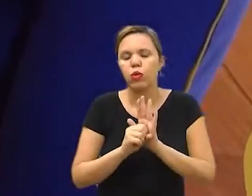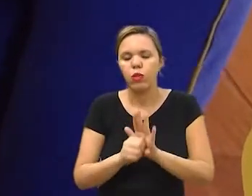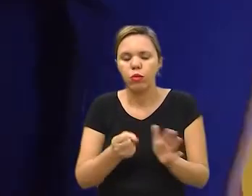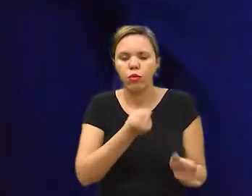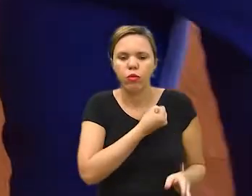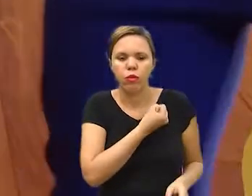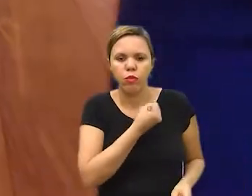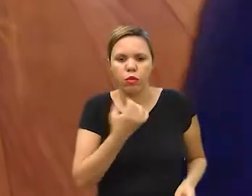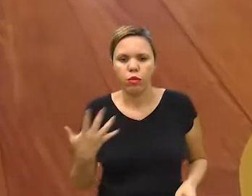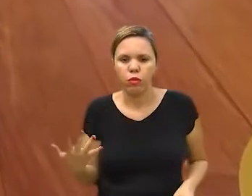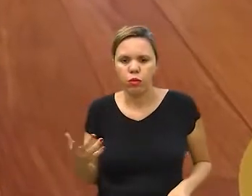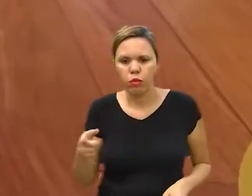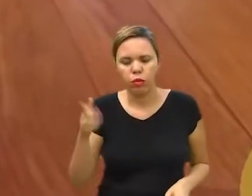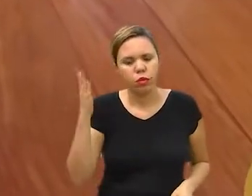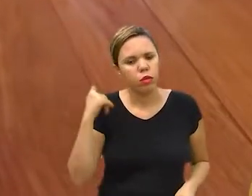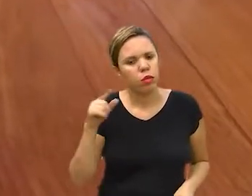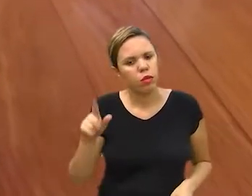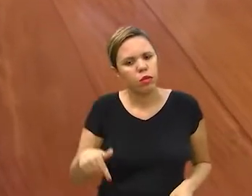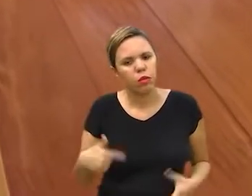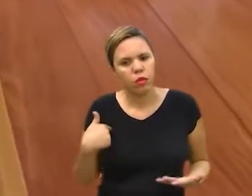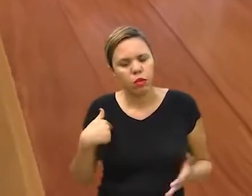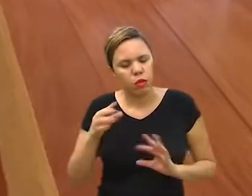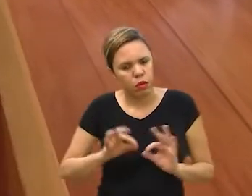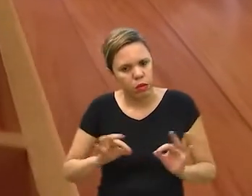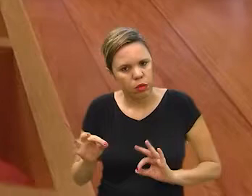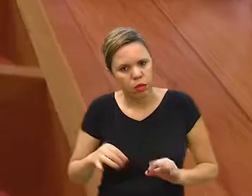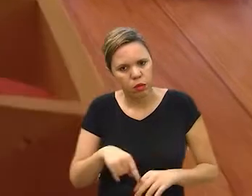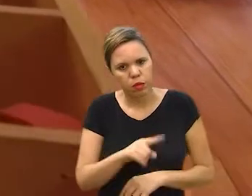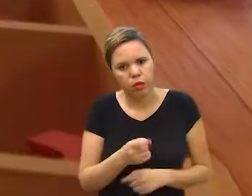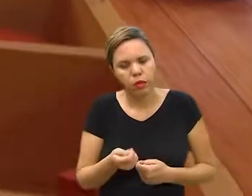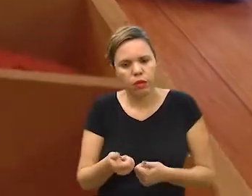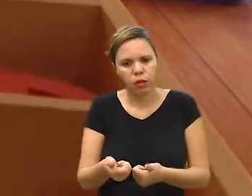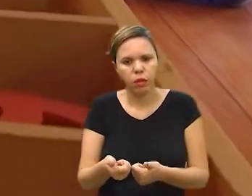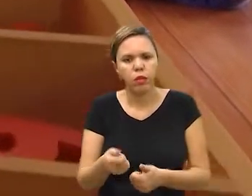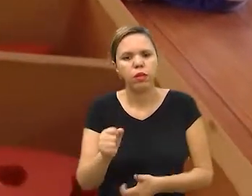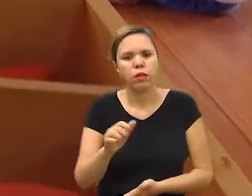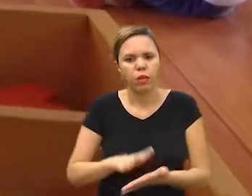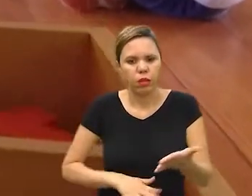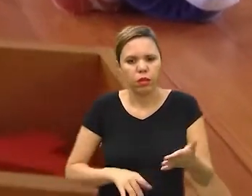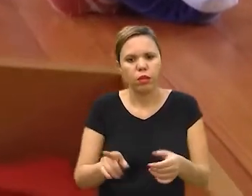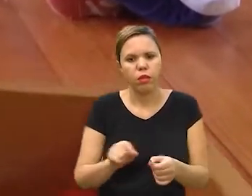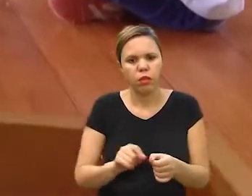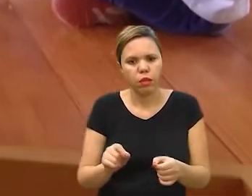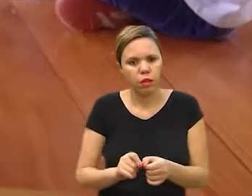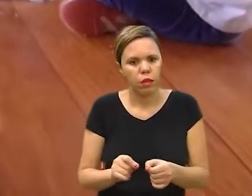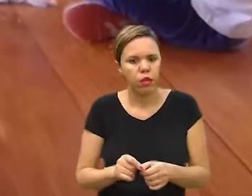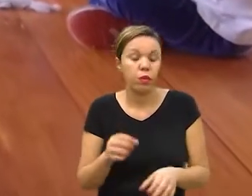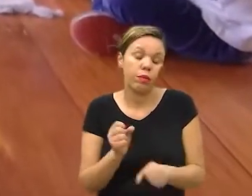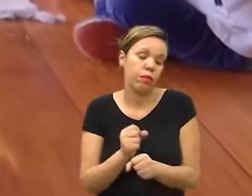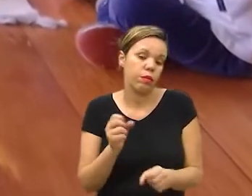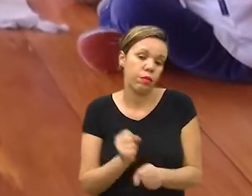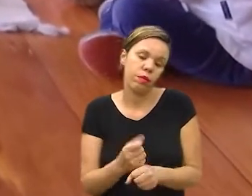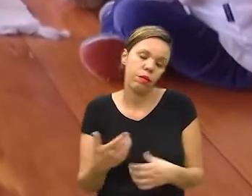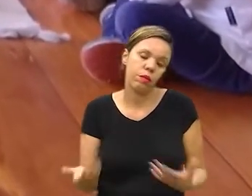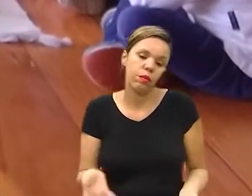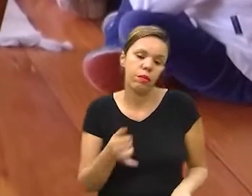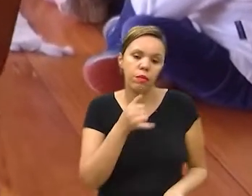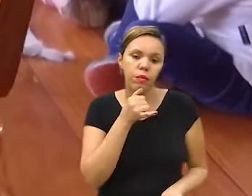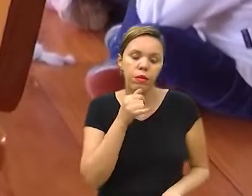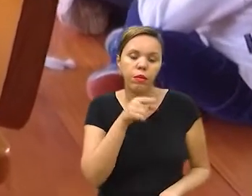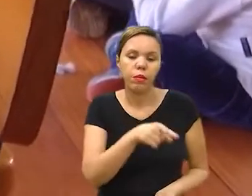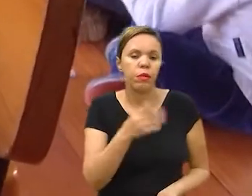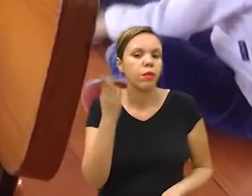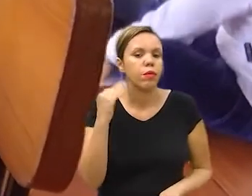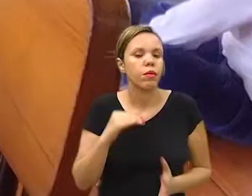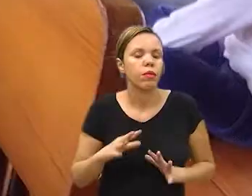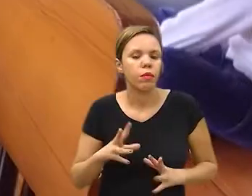números. Ele sabendo isso, ela sabendo isso, ela já vai dar atividades para ele poder fazer soma, por exemplo. Né? Ela